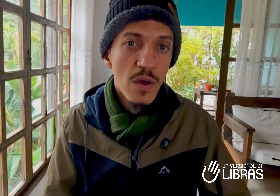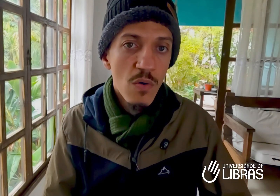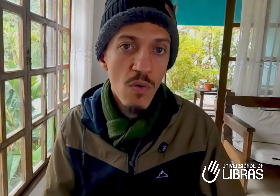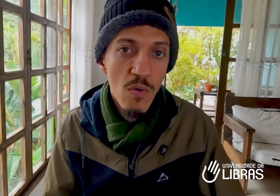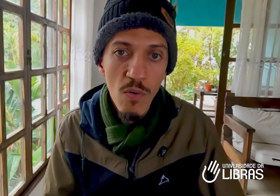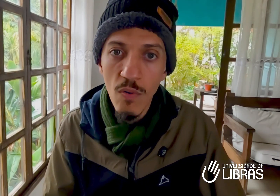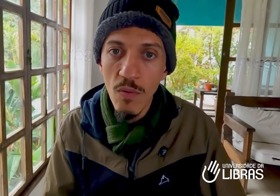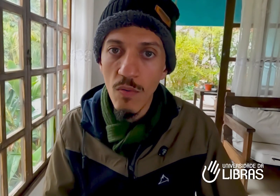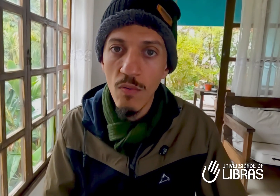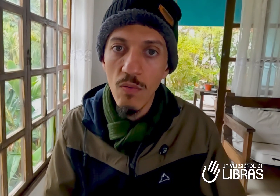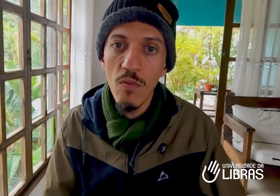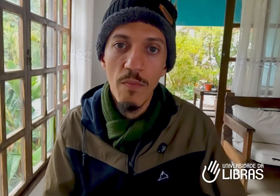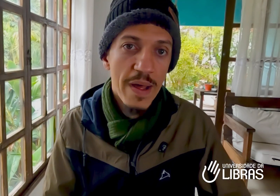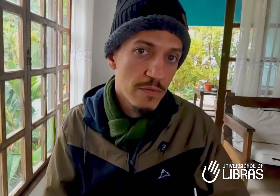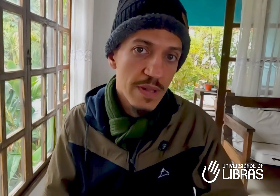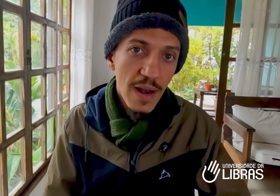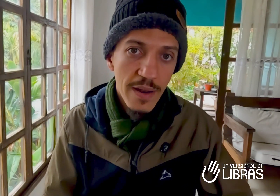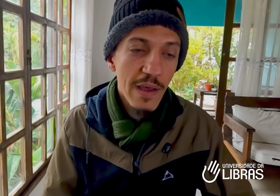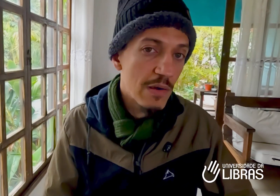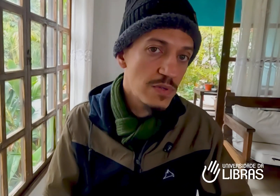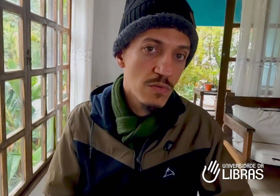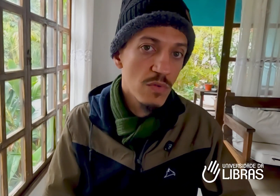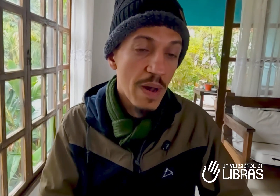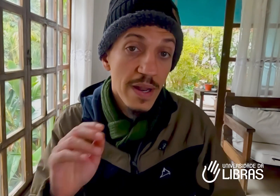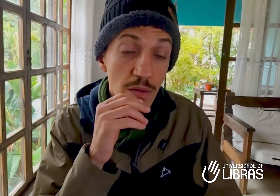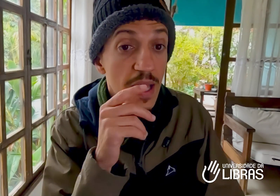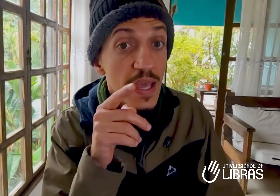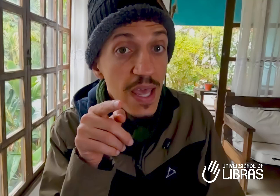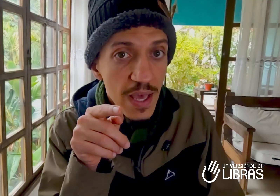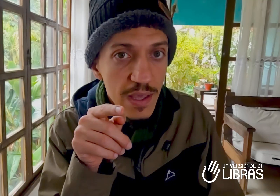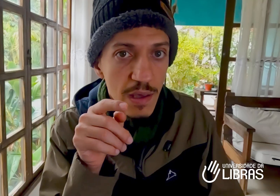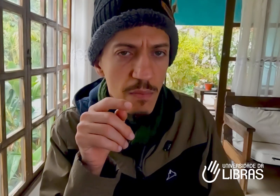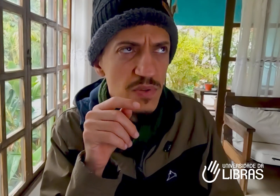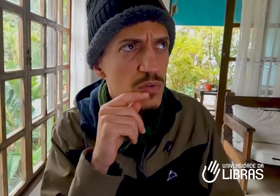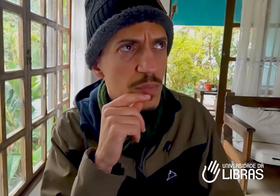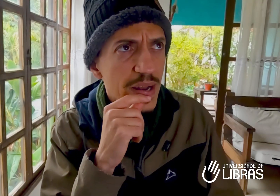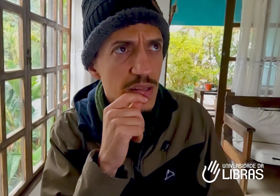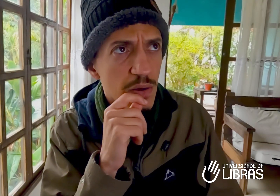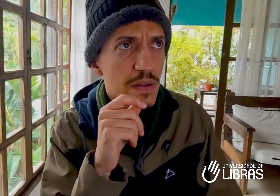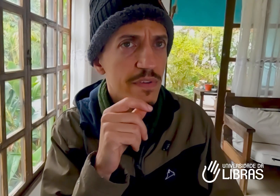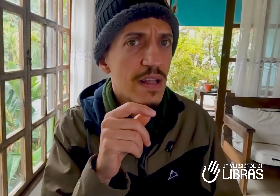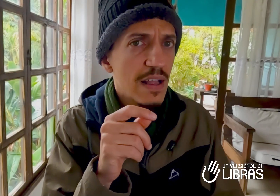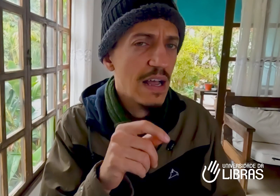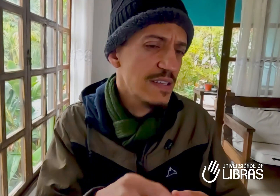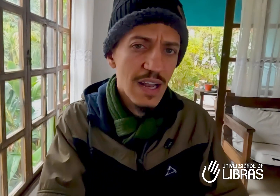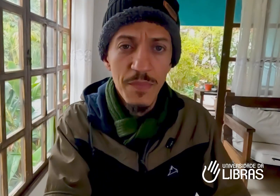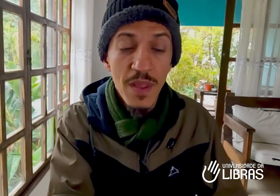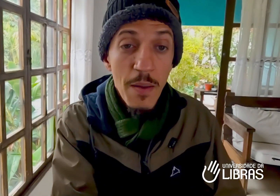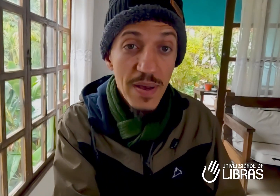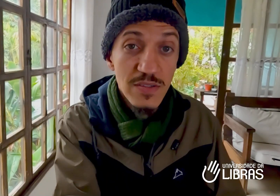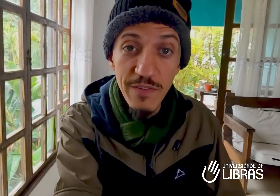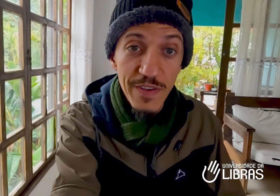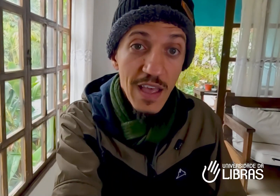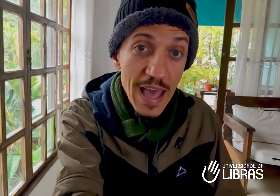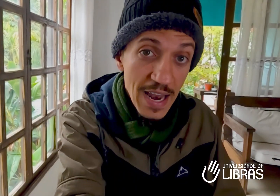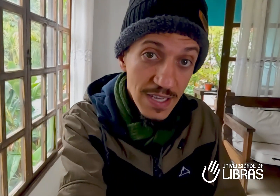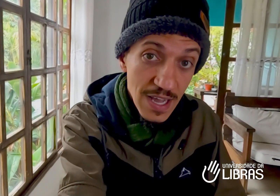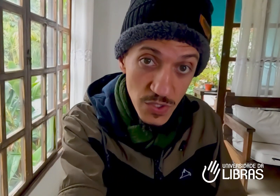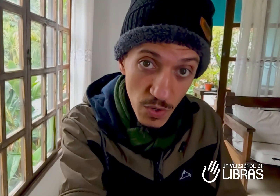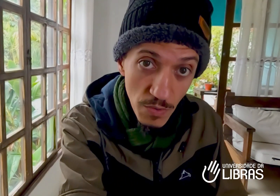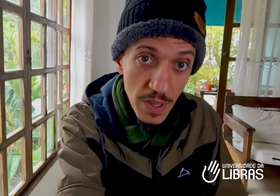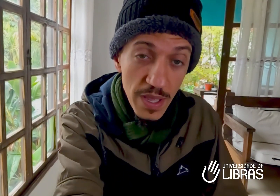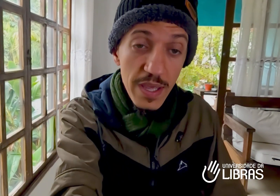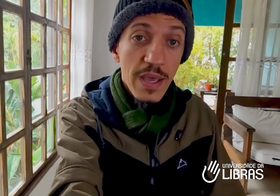casou-se com o marido dela, né, o segundo marido, e o segundo marido, não, na verdade, sei lá. Mas enfim, ela